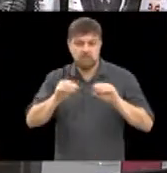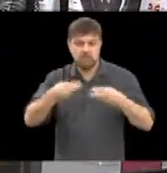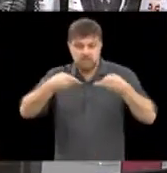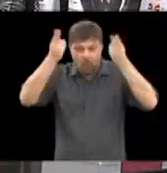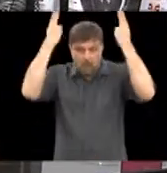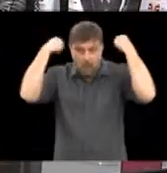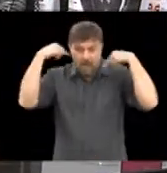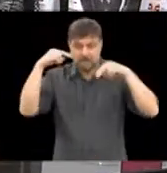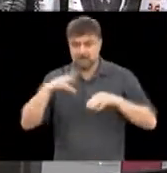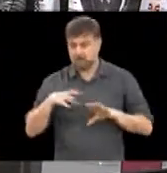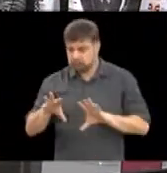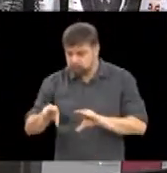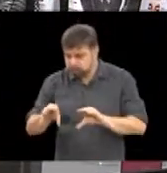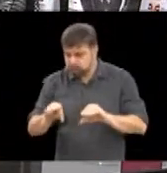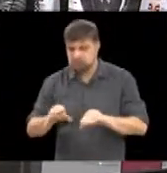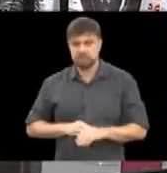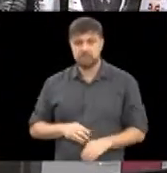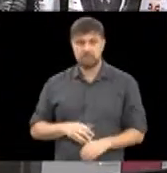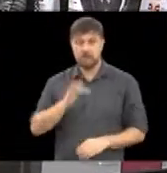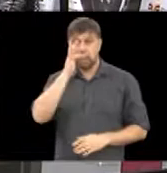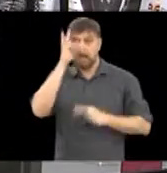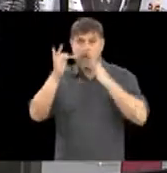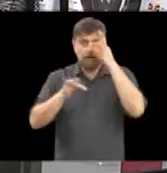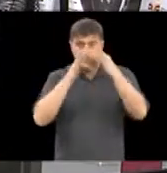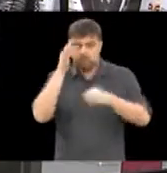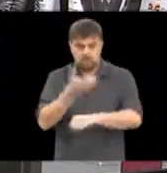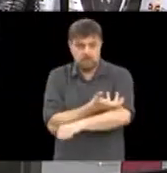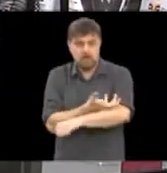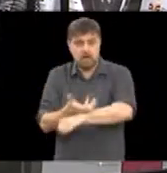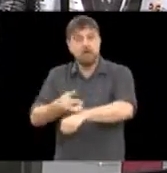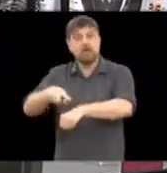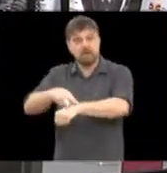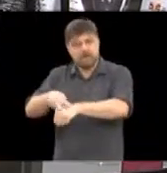carneiro. O que mais? Flores,